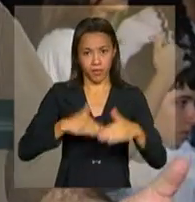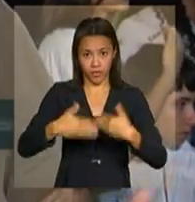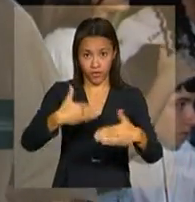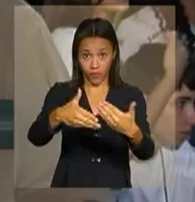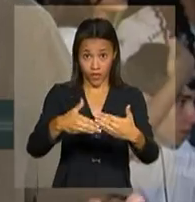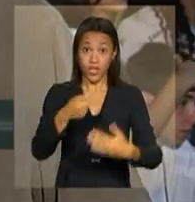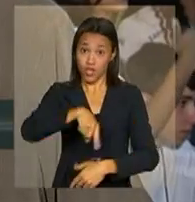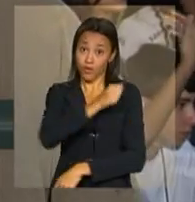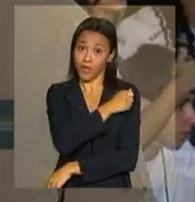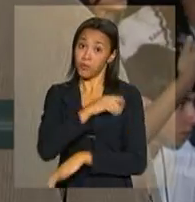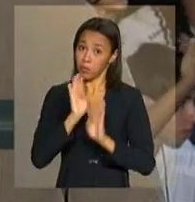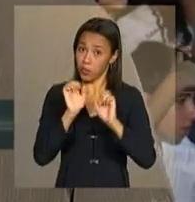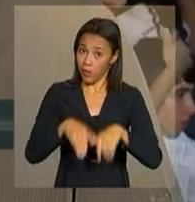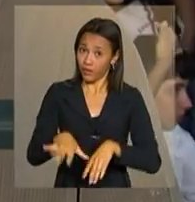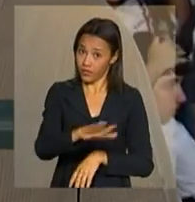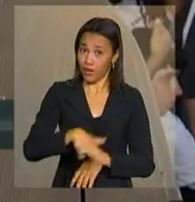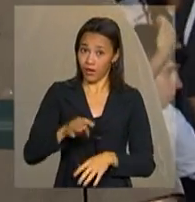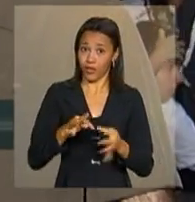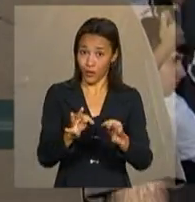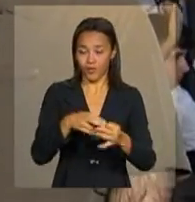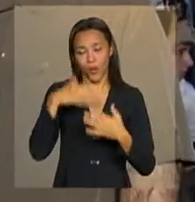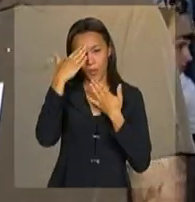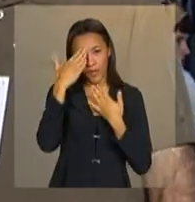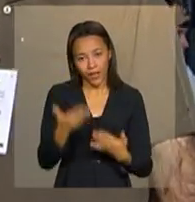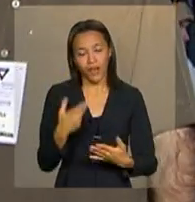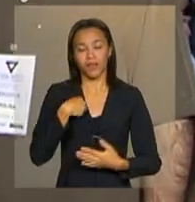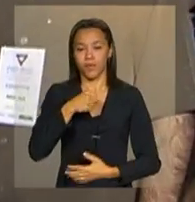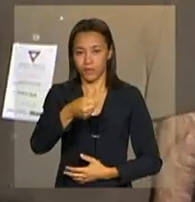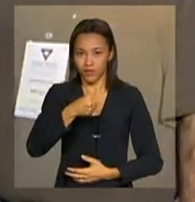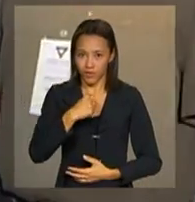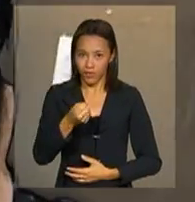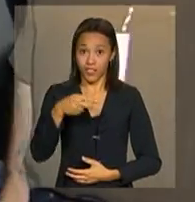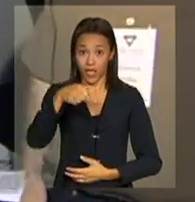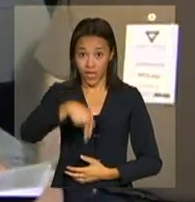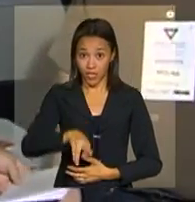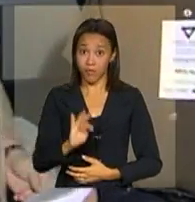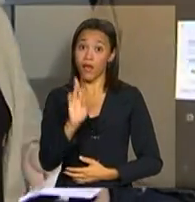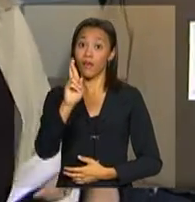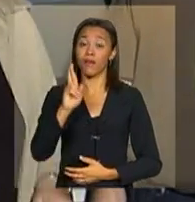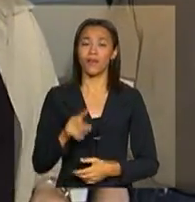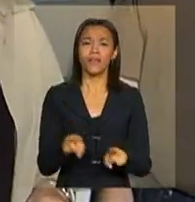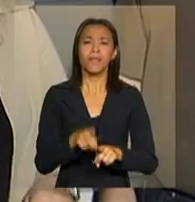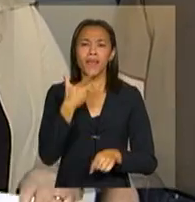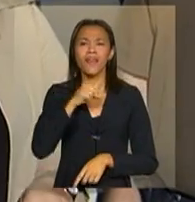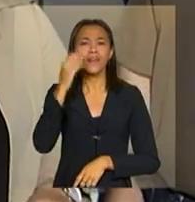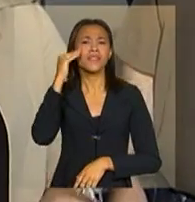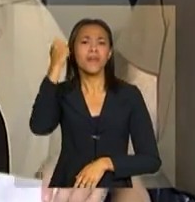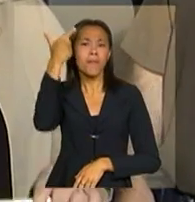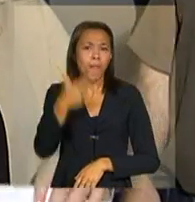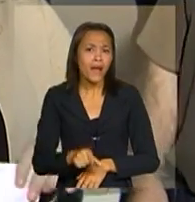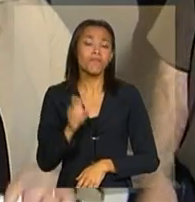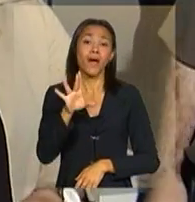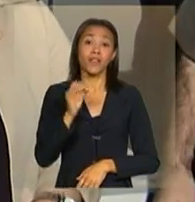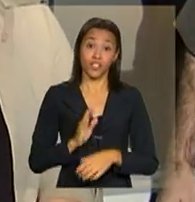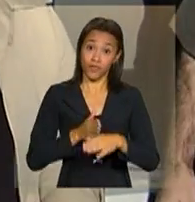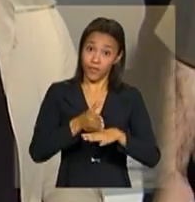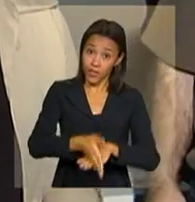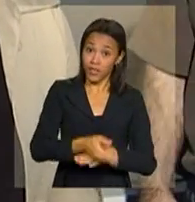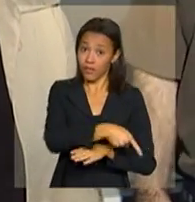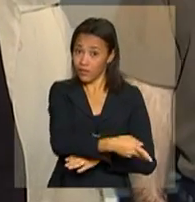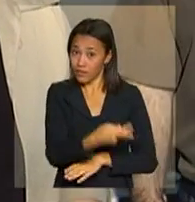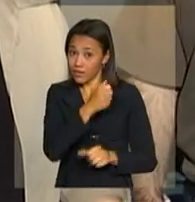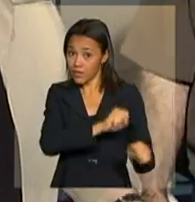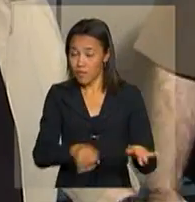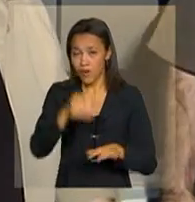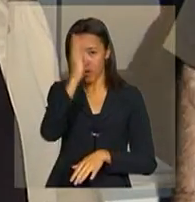alunos estão desenvolvendo muito bem nessa área. Muito obrigada pela sua participação na TV NBR. E quem quiser saber mais, basta vir aqui na Semana